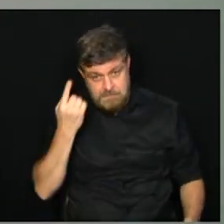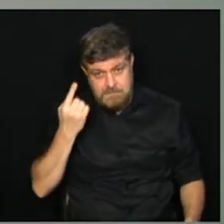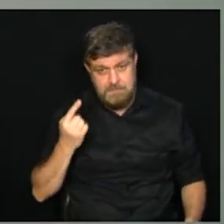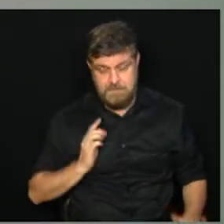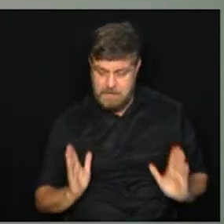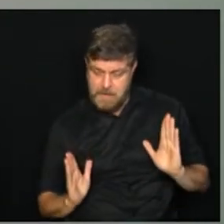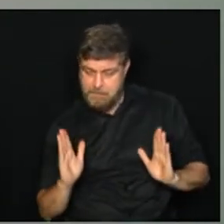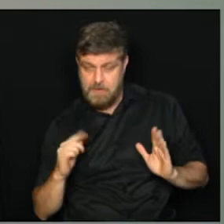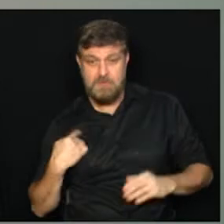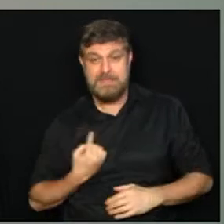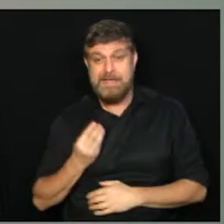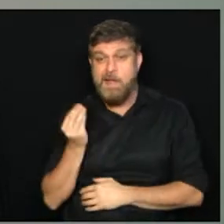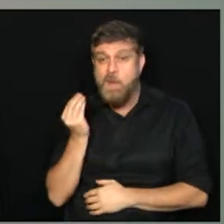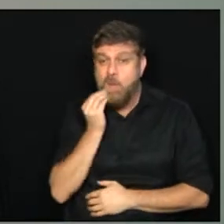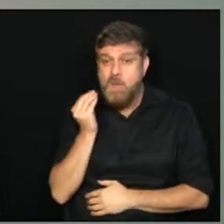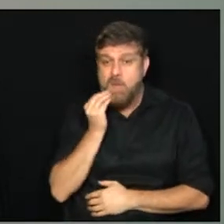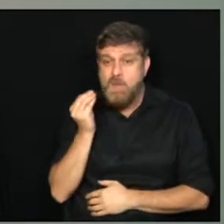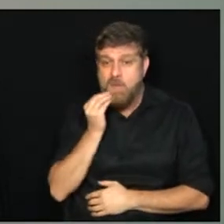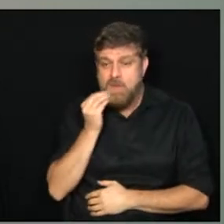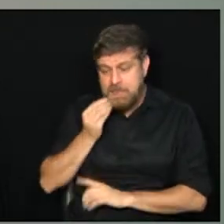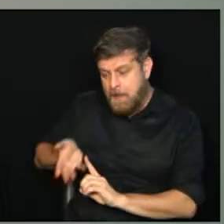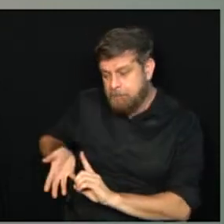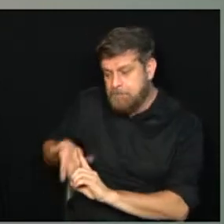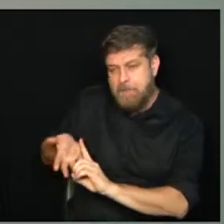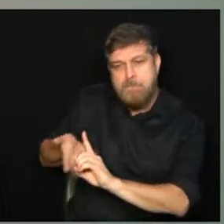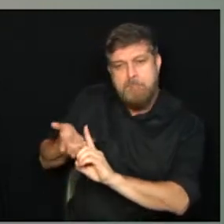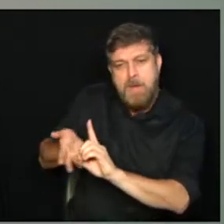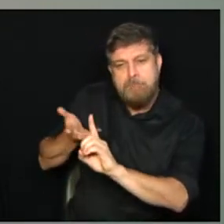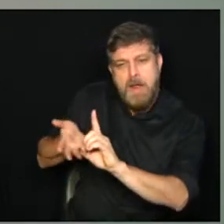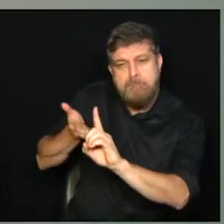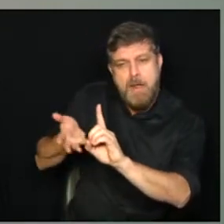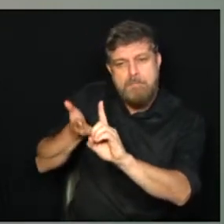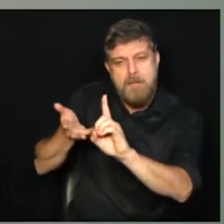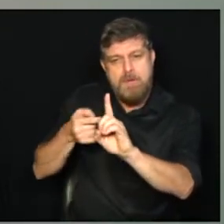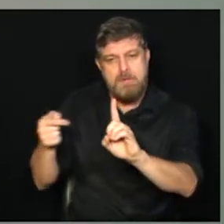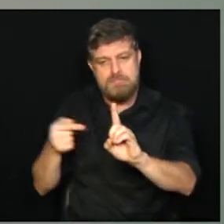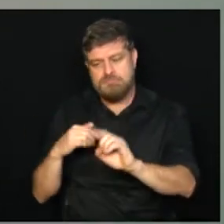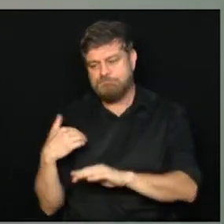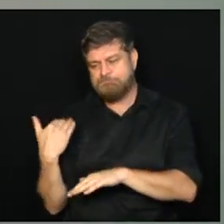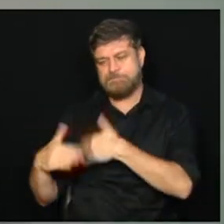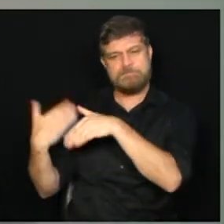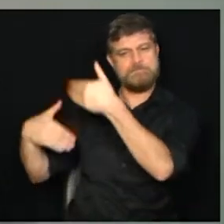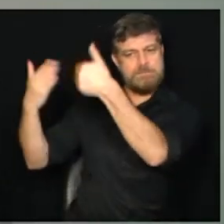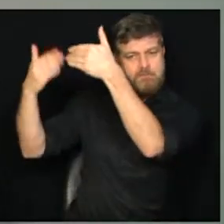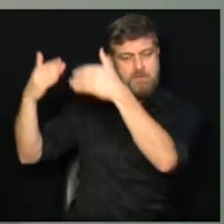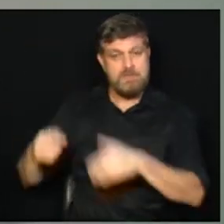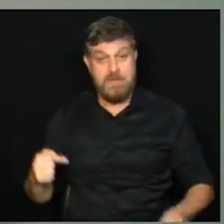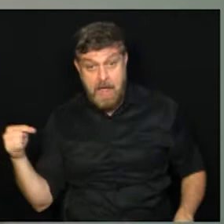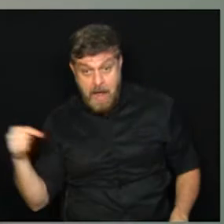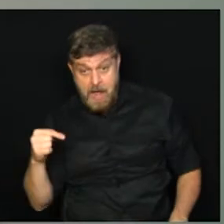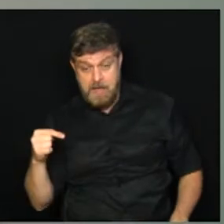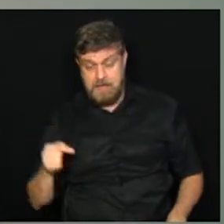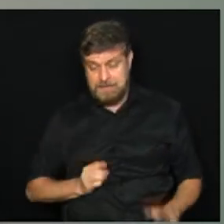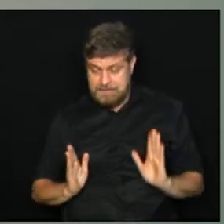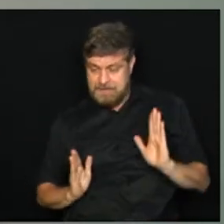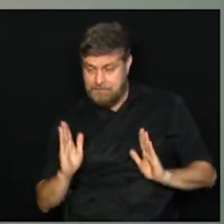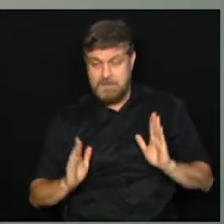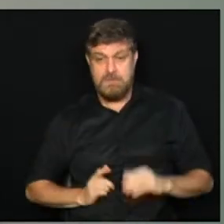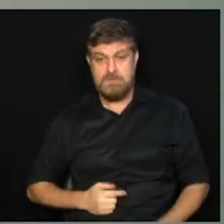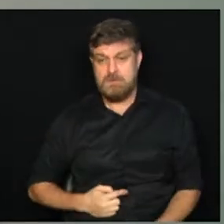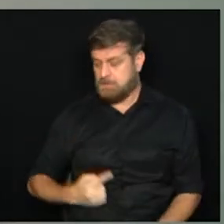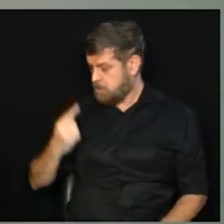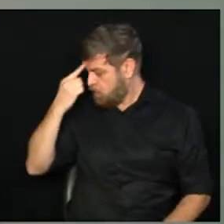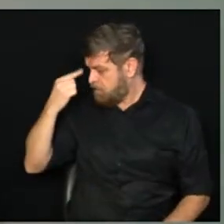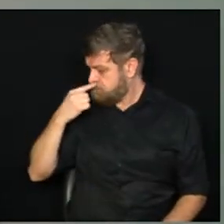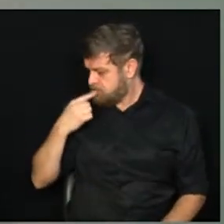dar oportunidade para o ser humano crescer, para o ser humano se desenvolver, e é ali que é formado o caráter da